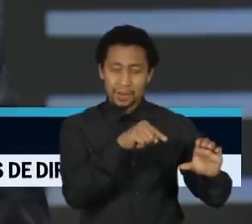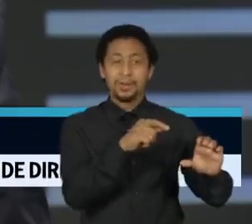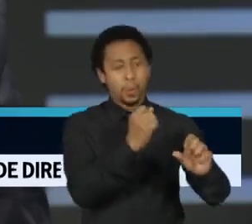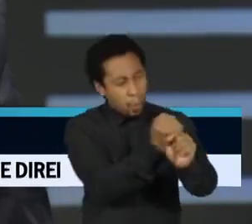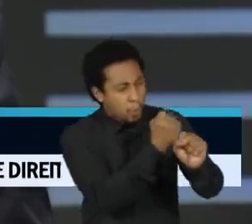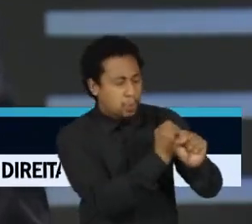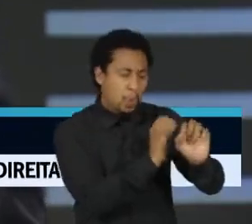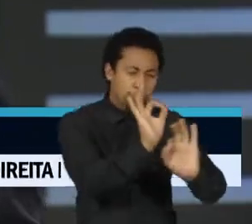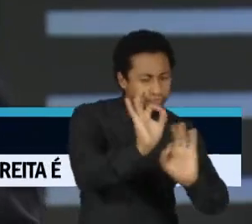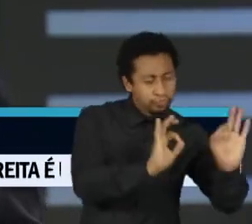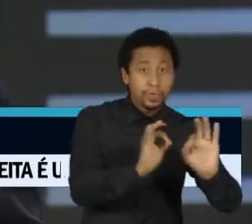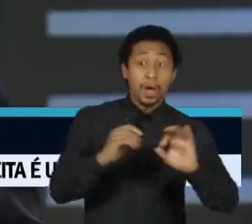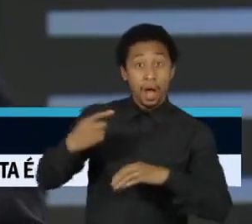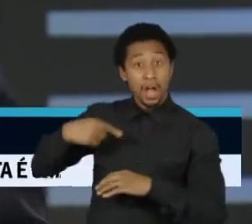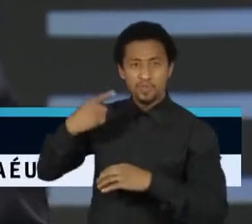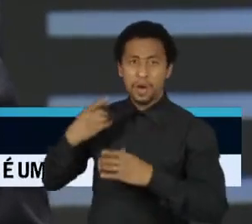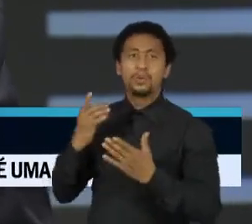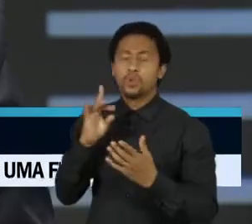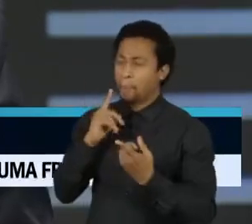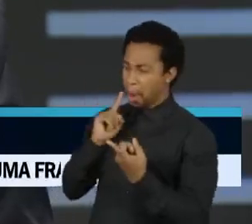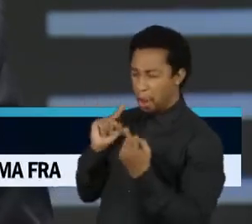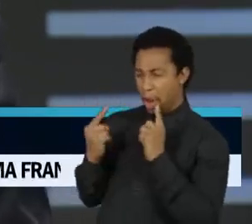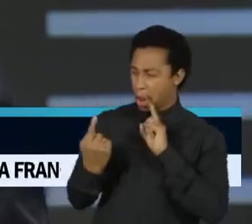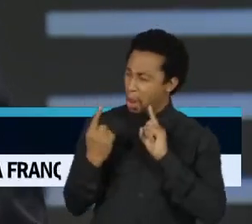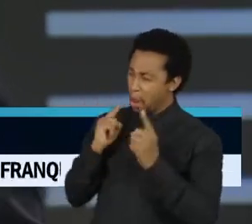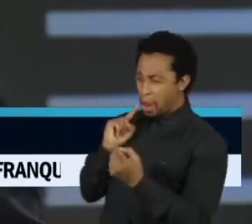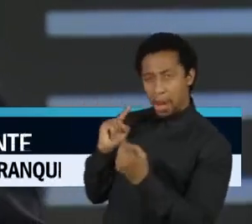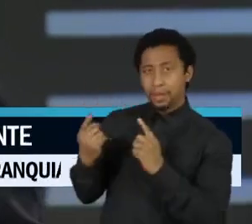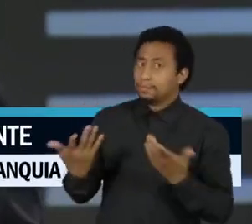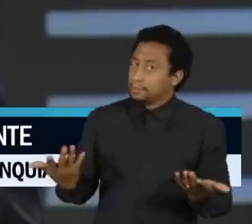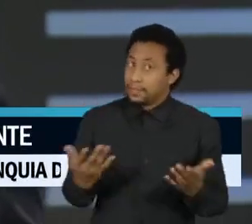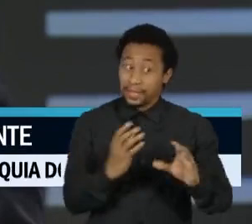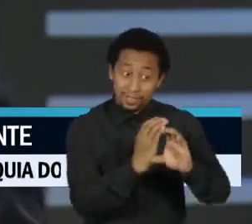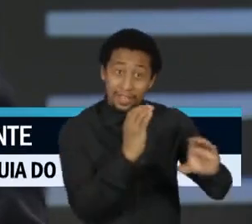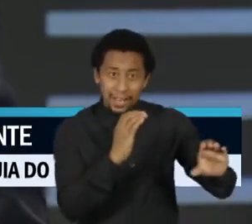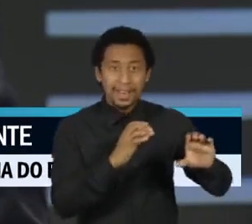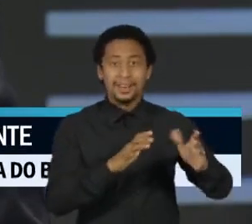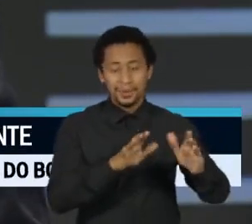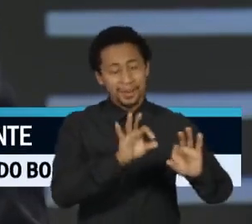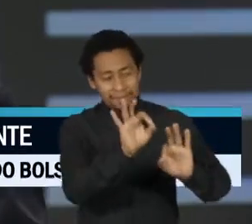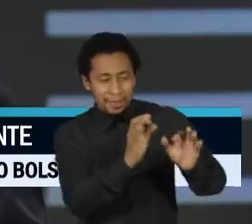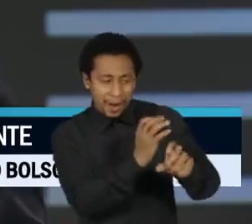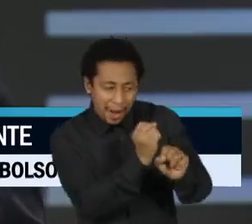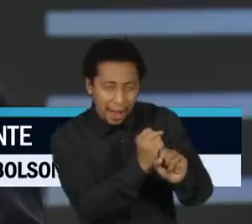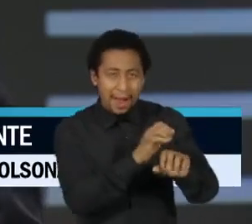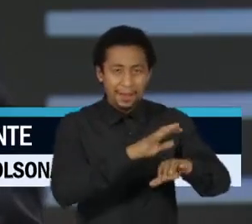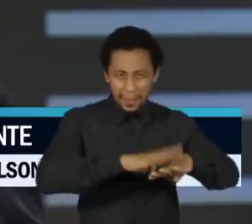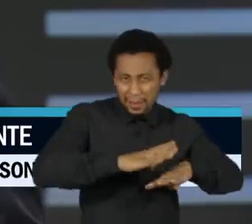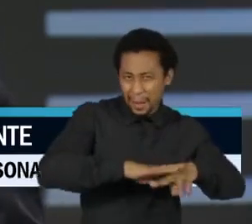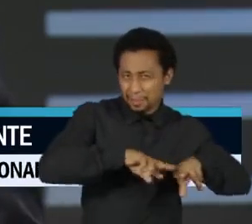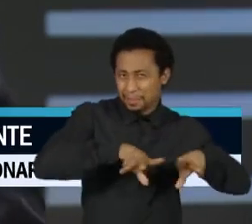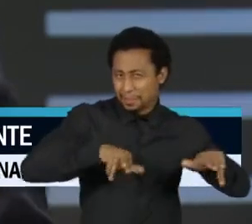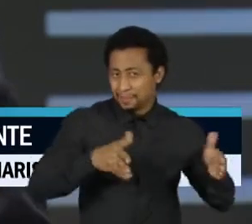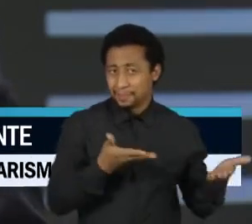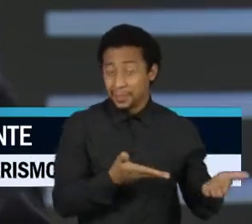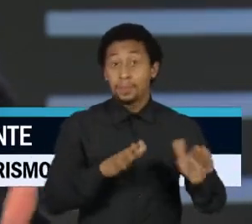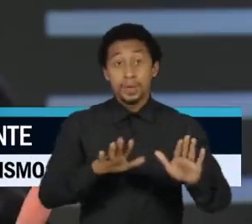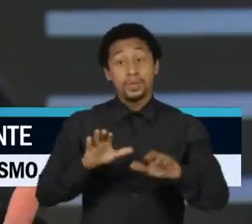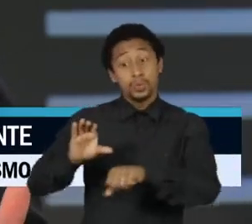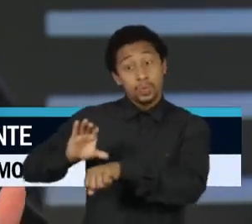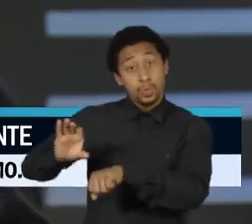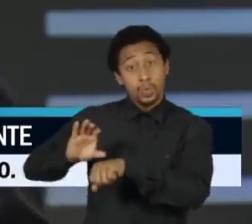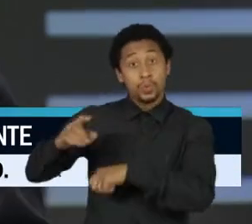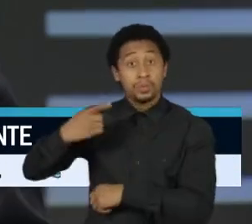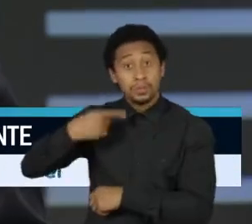constrói as coisas e tal, mais técnico em coisas, em matemáticas, em exatas. Agora, eu digo o seguinte, os cursos de direito...